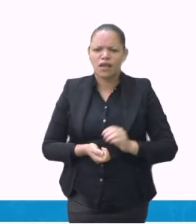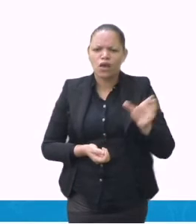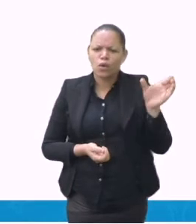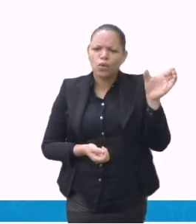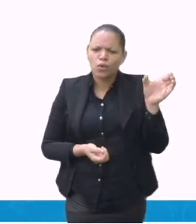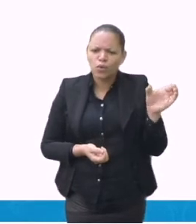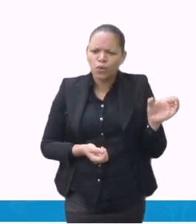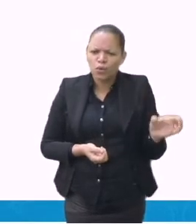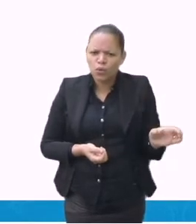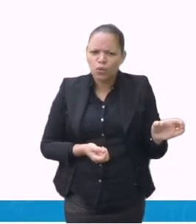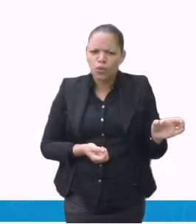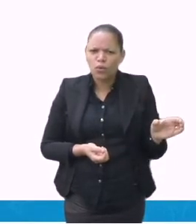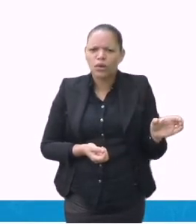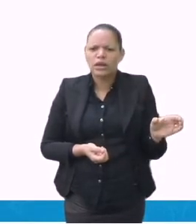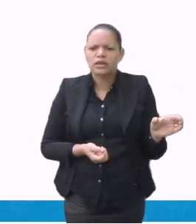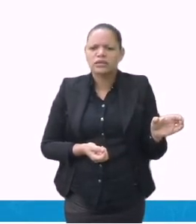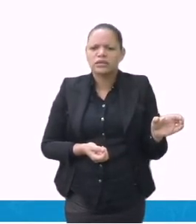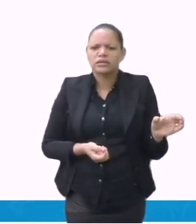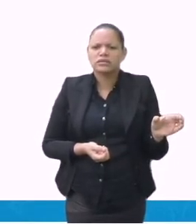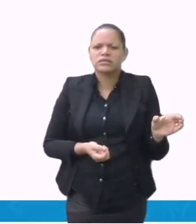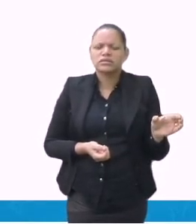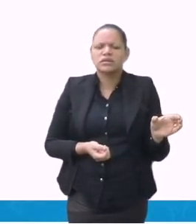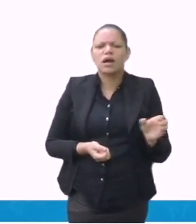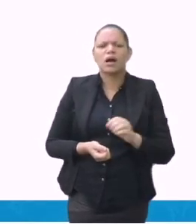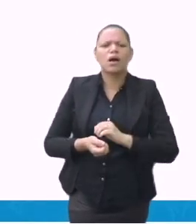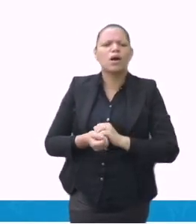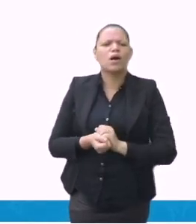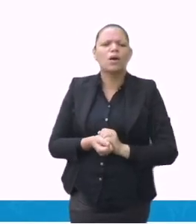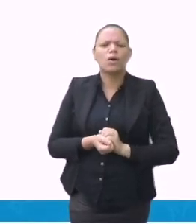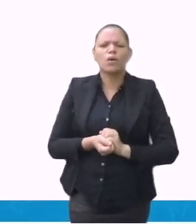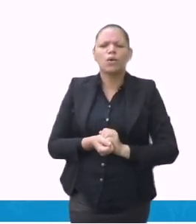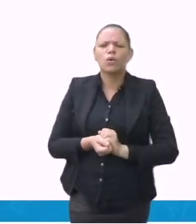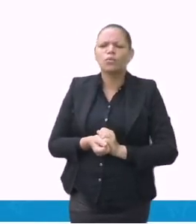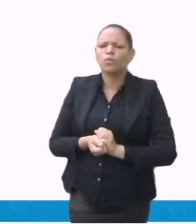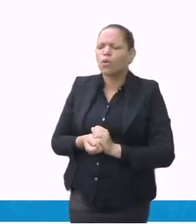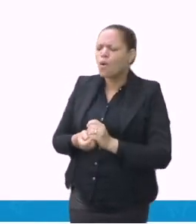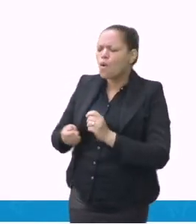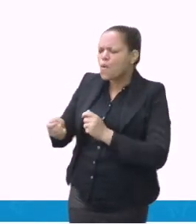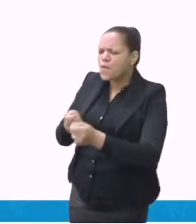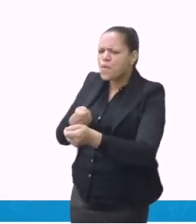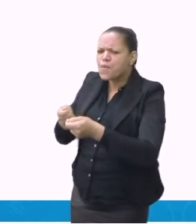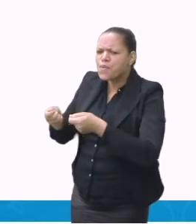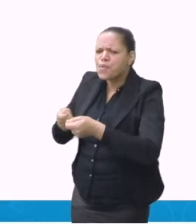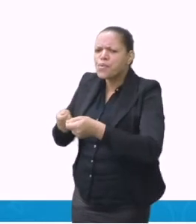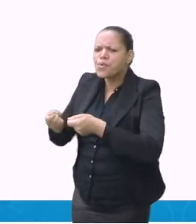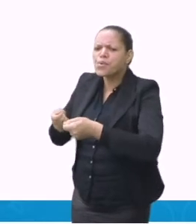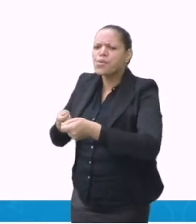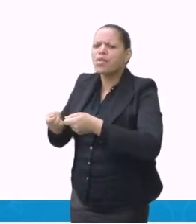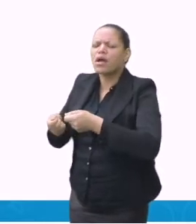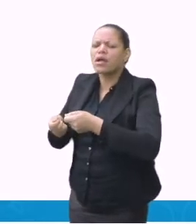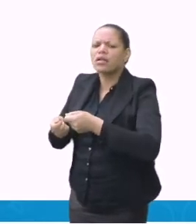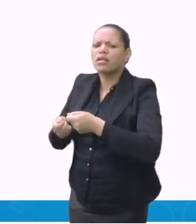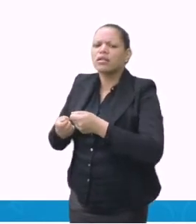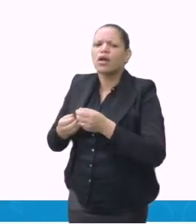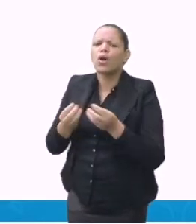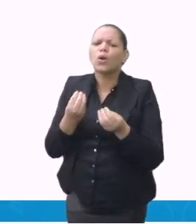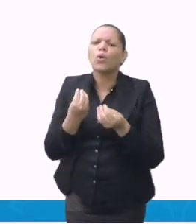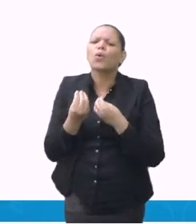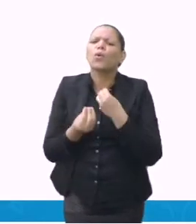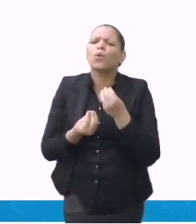Localização com coordenadas. Então, nós vamos falar agora sobre coordenadas, ok? É expressa por meio de